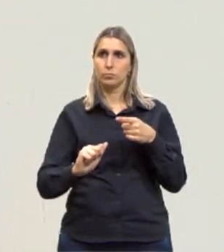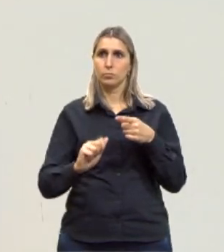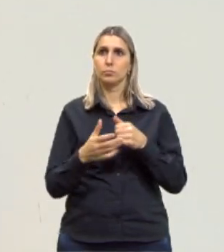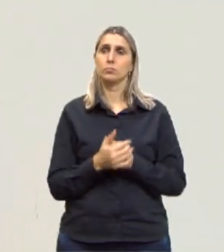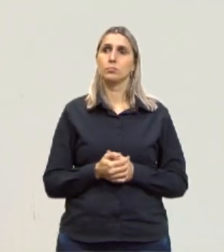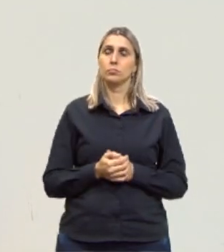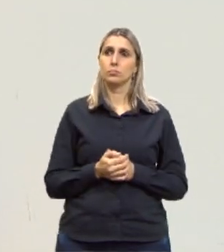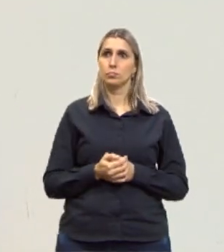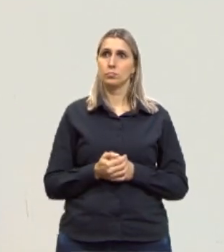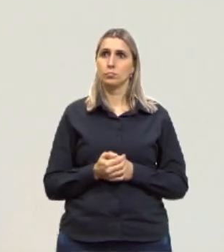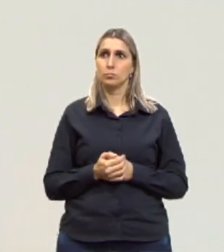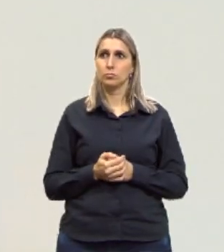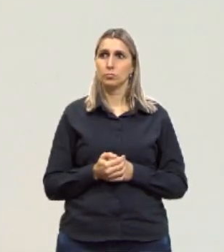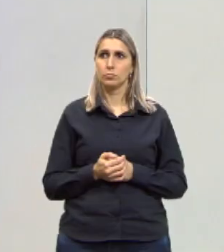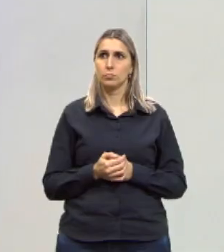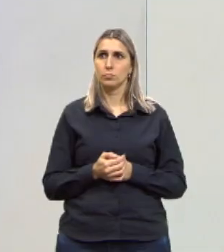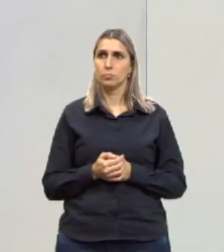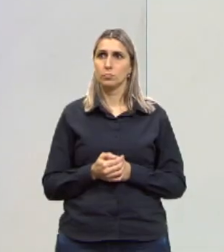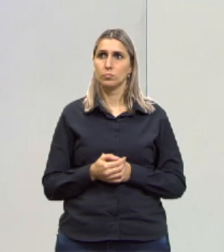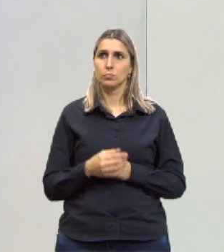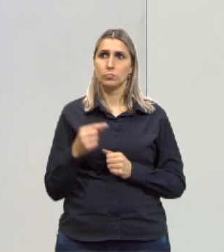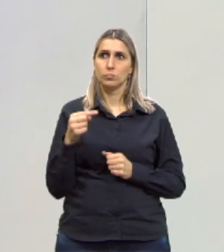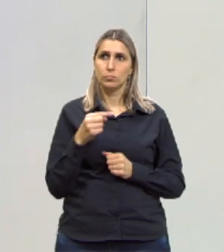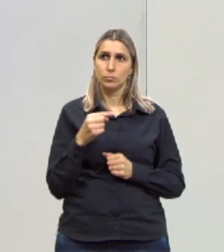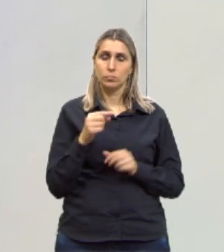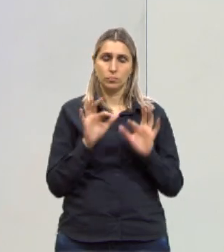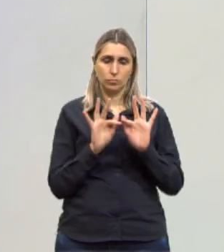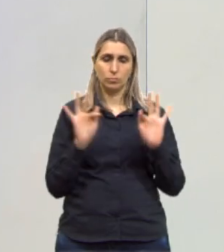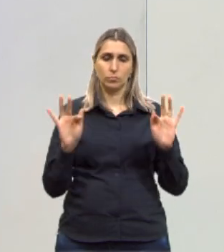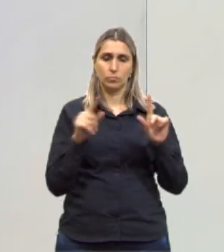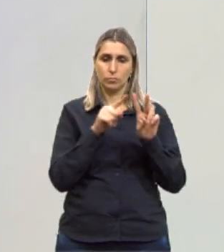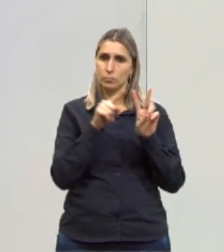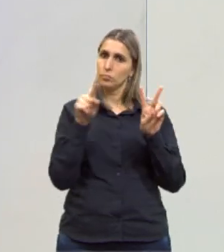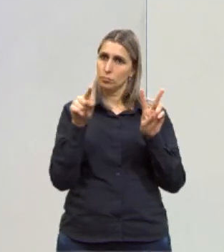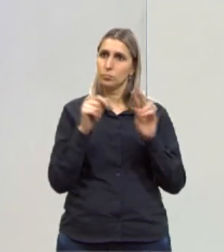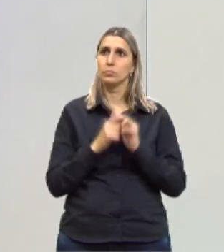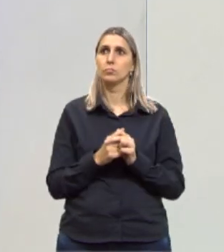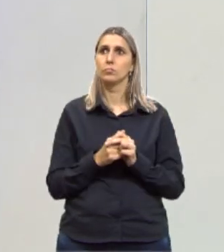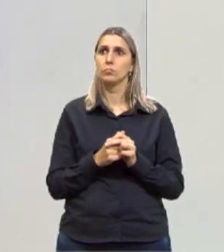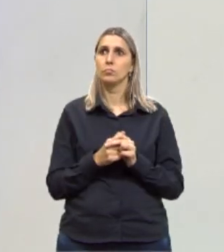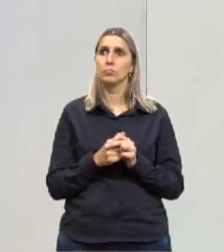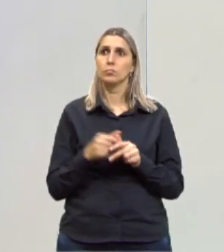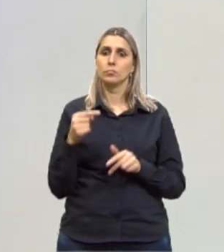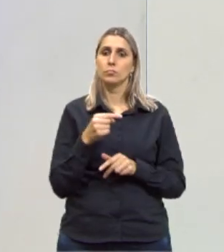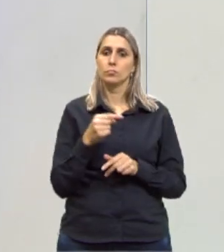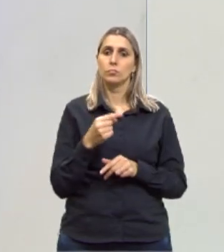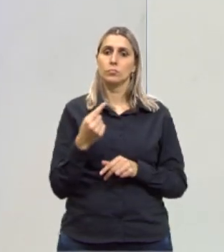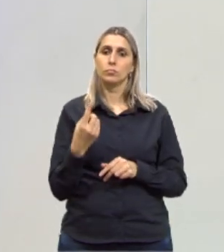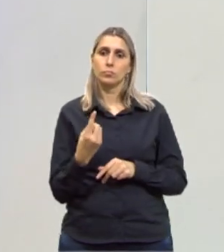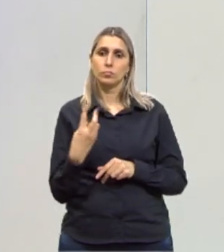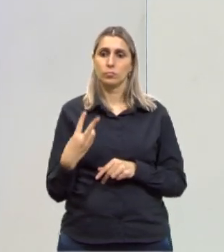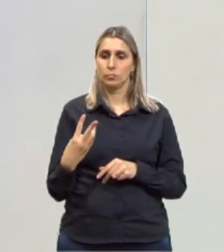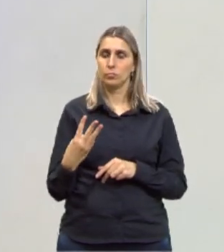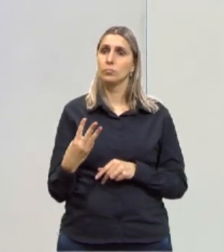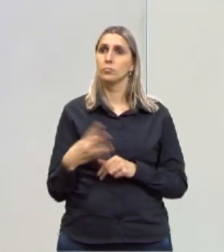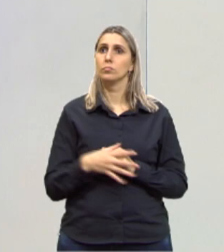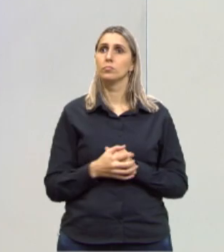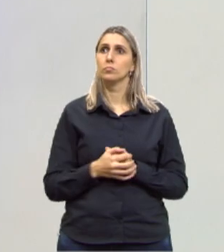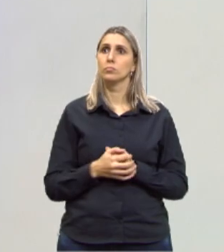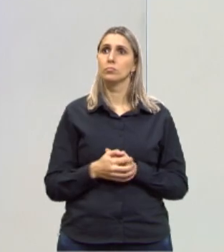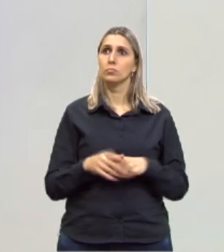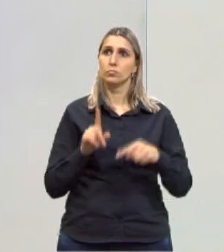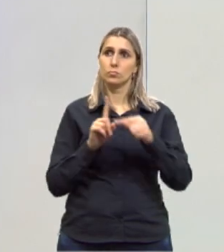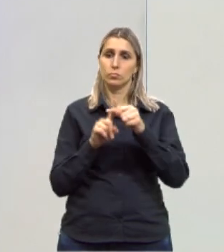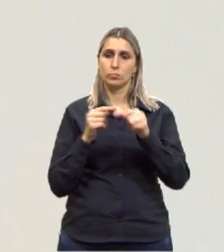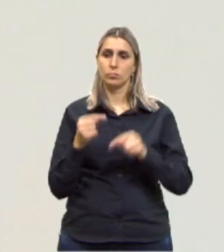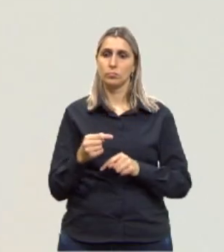Ou seja, menos da fórmula, menos 13, que é o termo b,